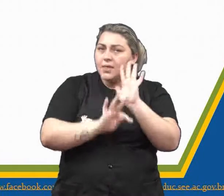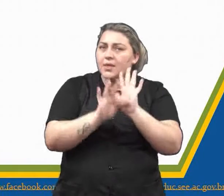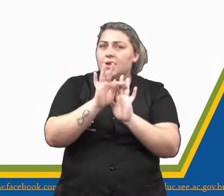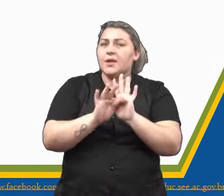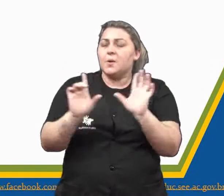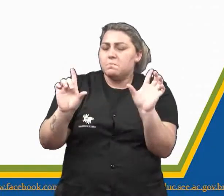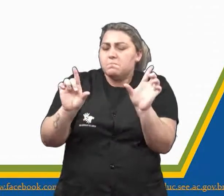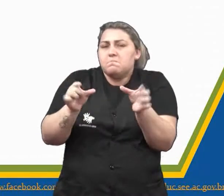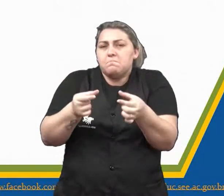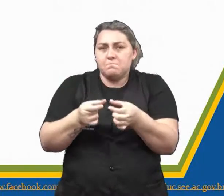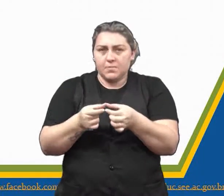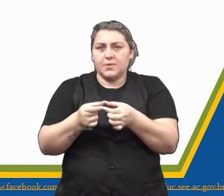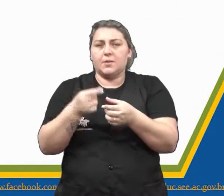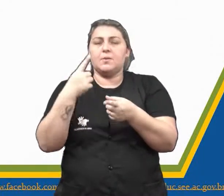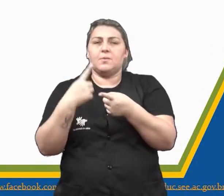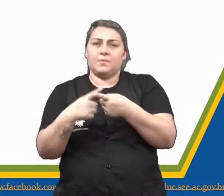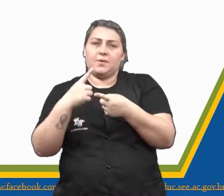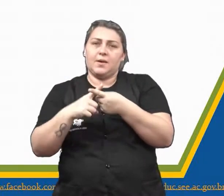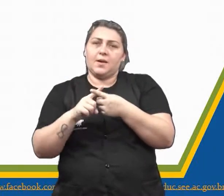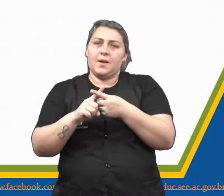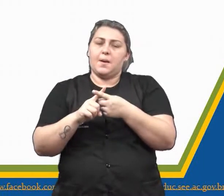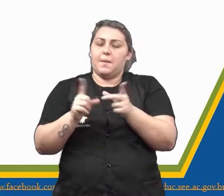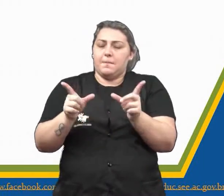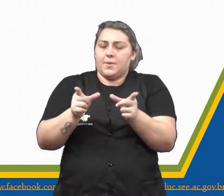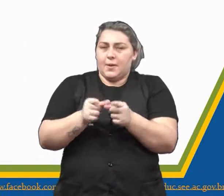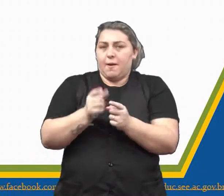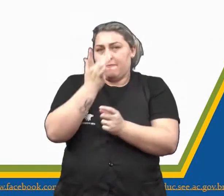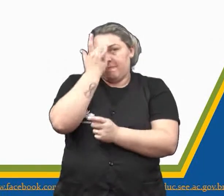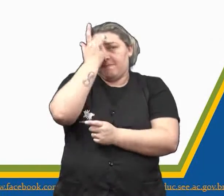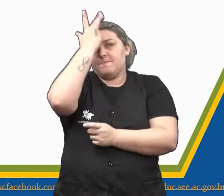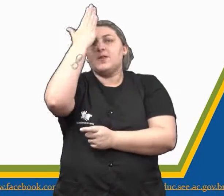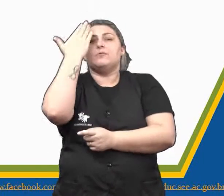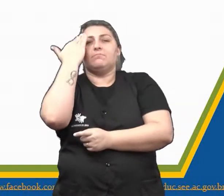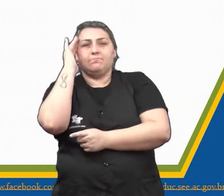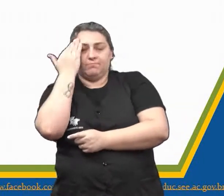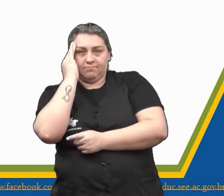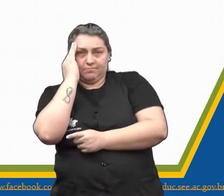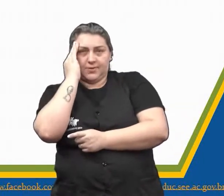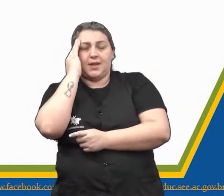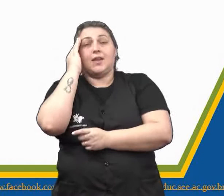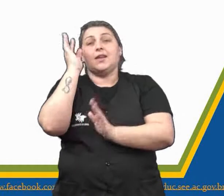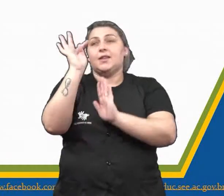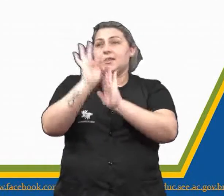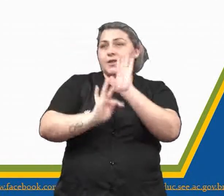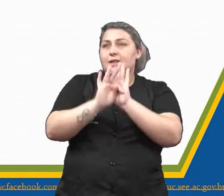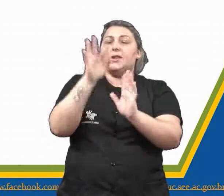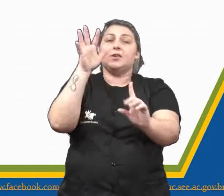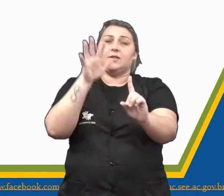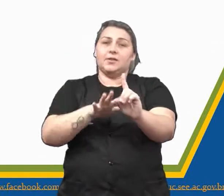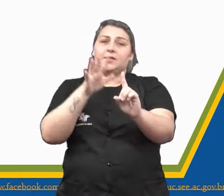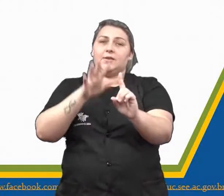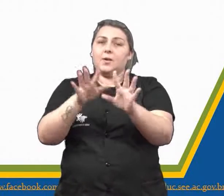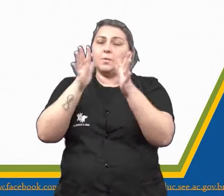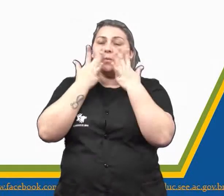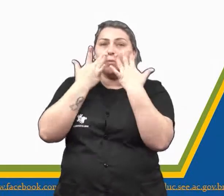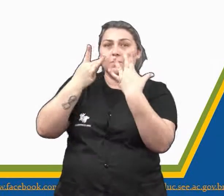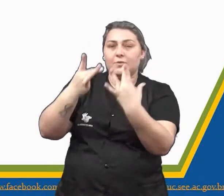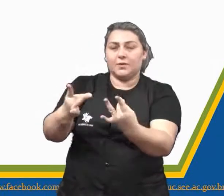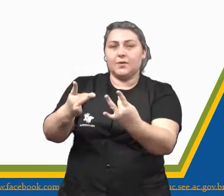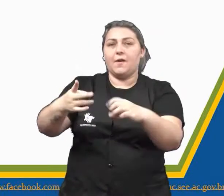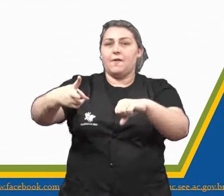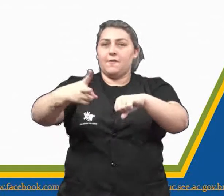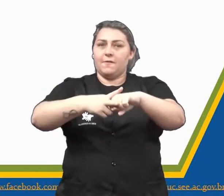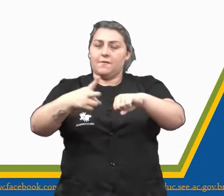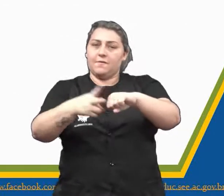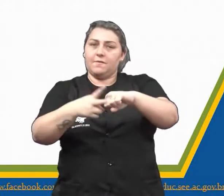relativamente curtos, porque quanto menos textos, mais fácil a compreensão. Textos persuasivos e atrativos. Verbos no